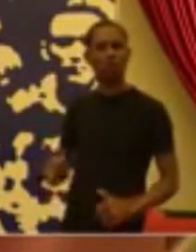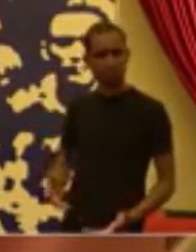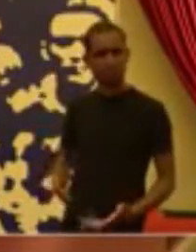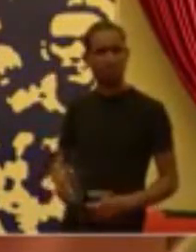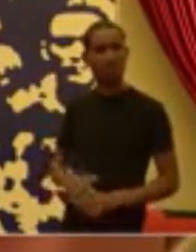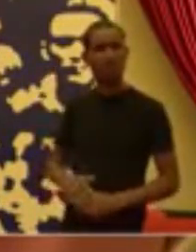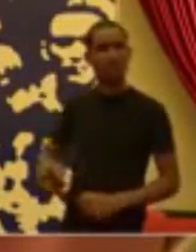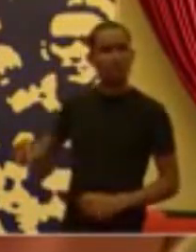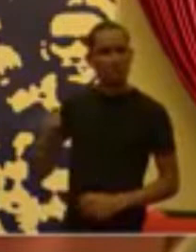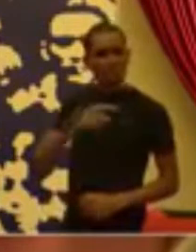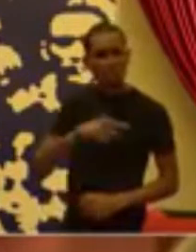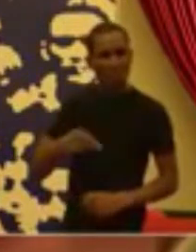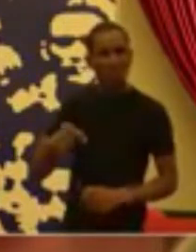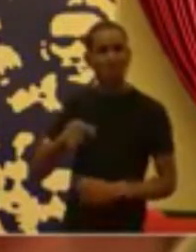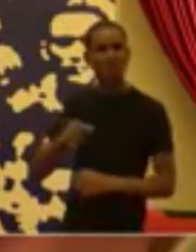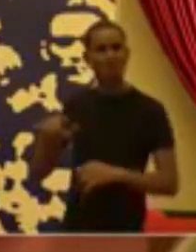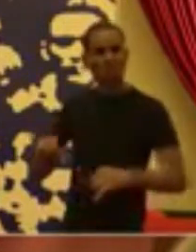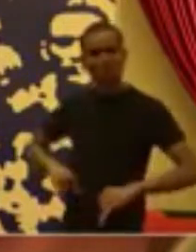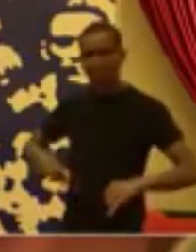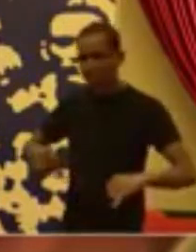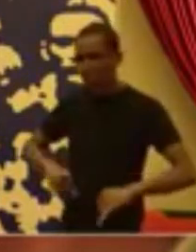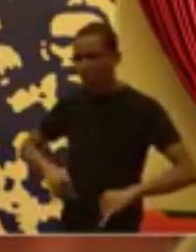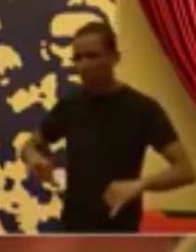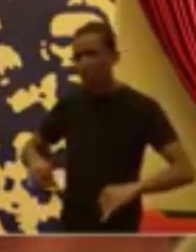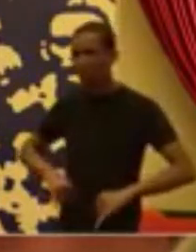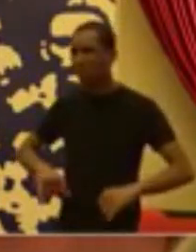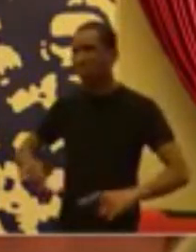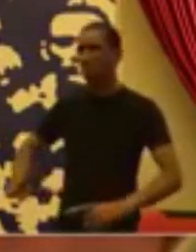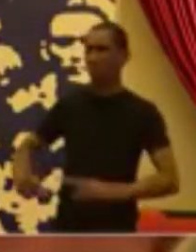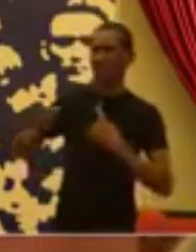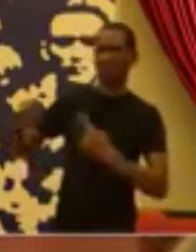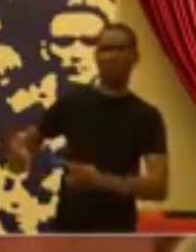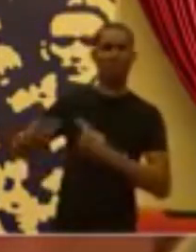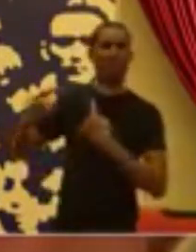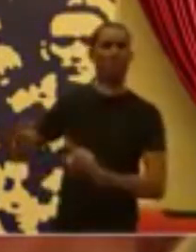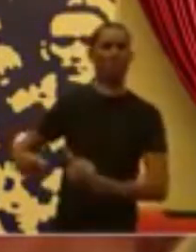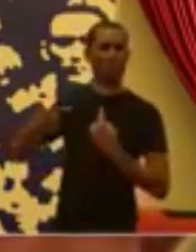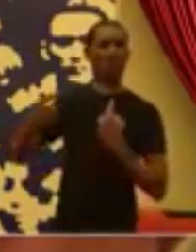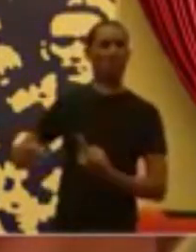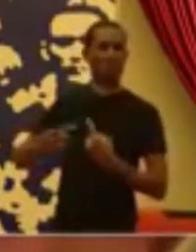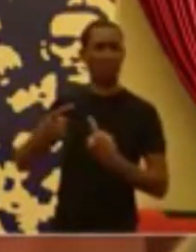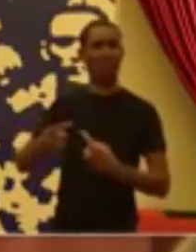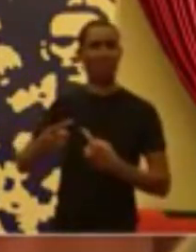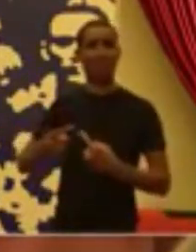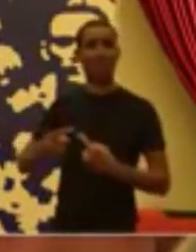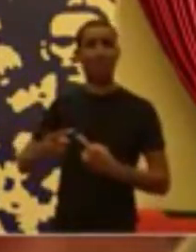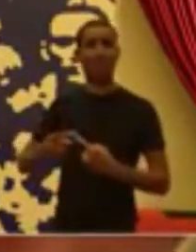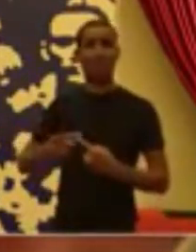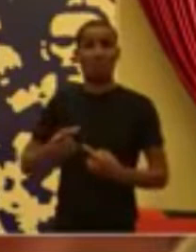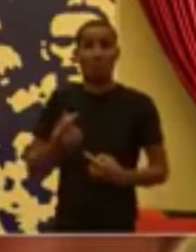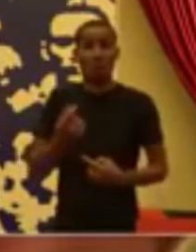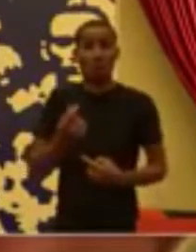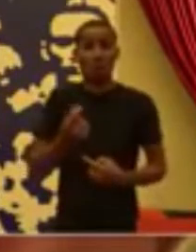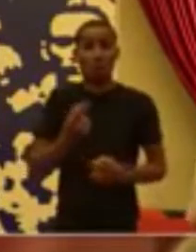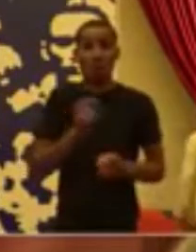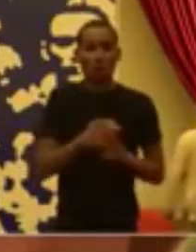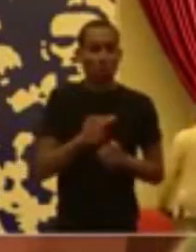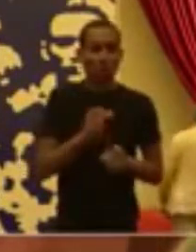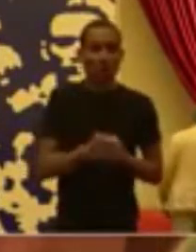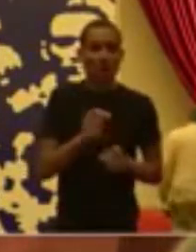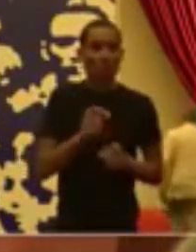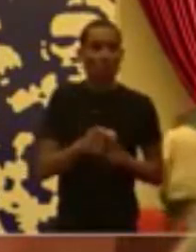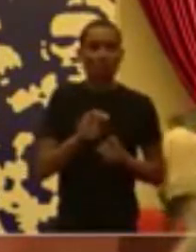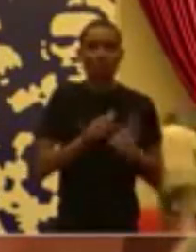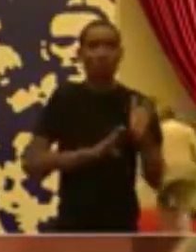Nós sofremos um ataque especulativo imobiliário que trouxe o aumento do preço dos aluguéis de